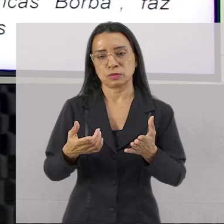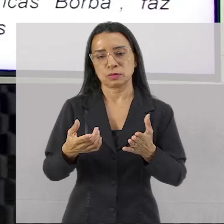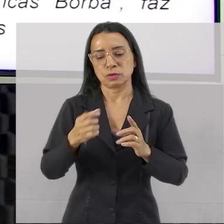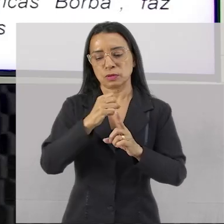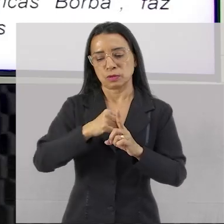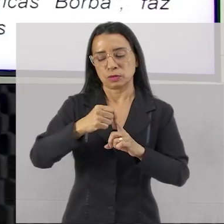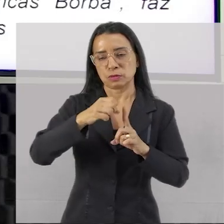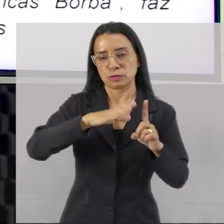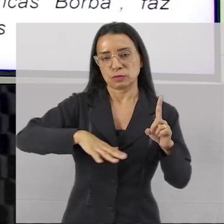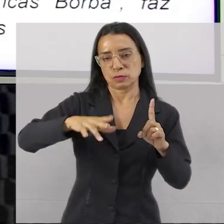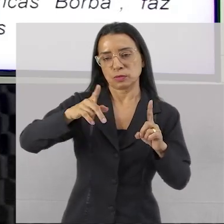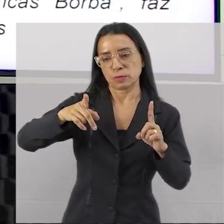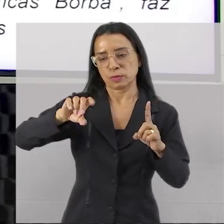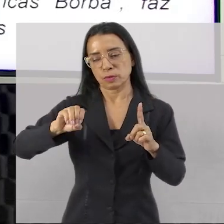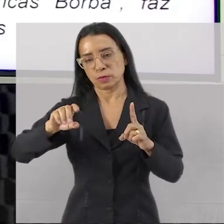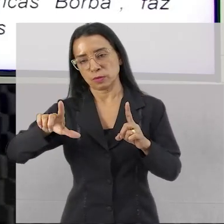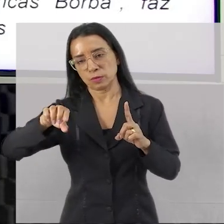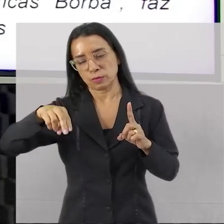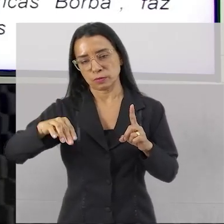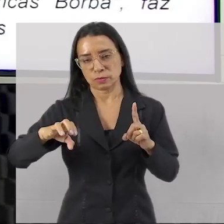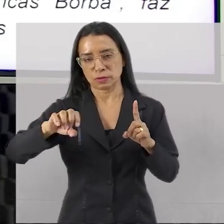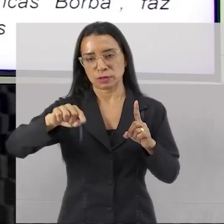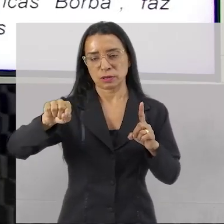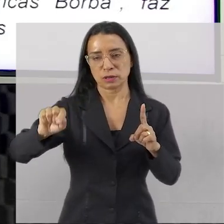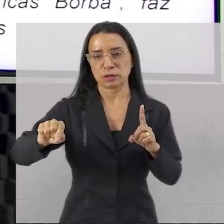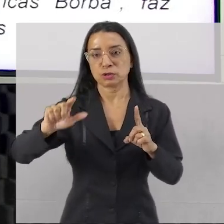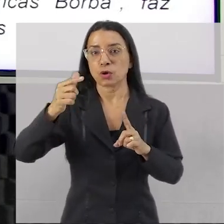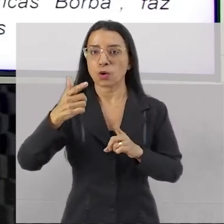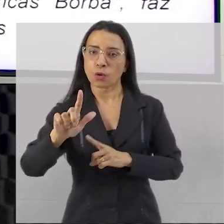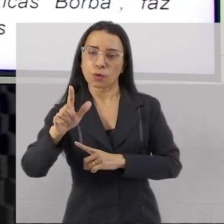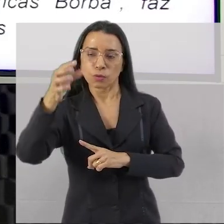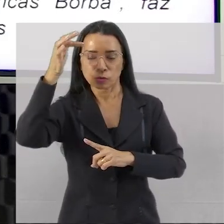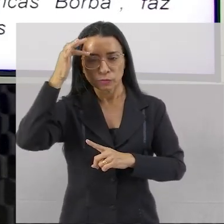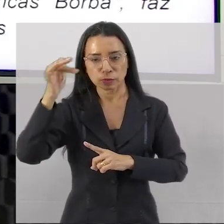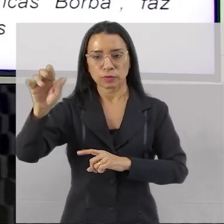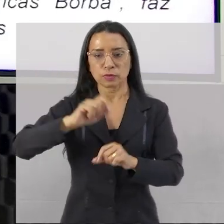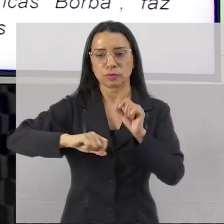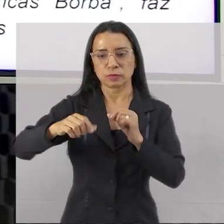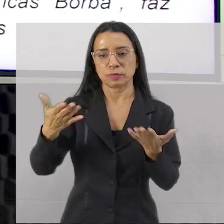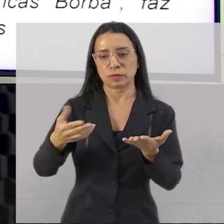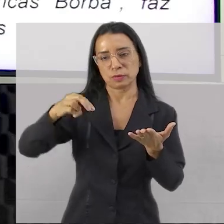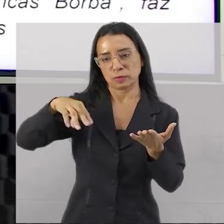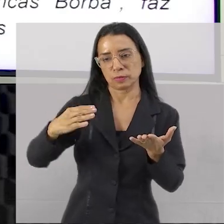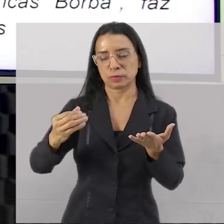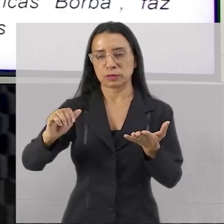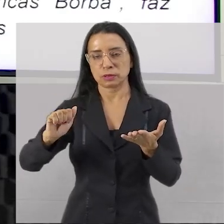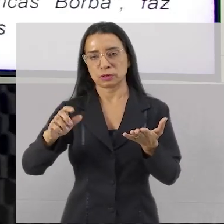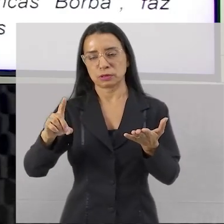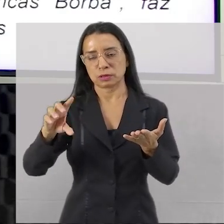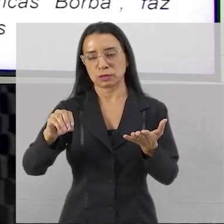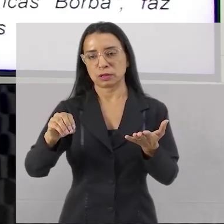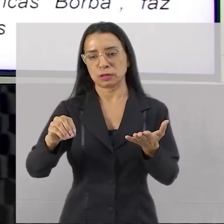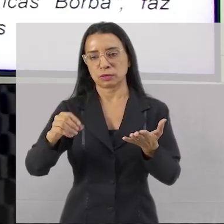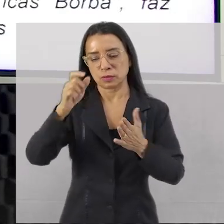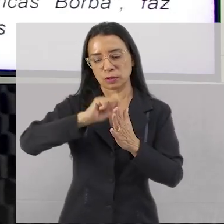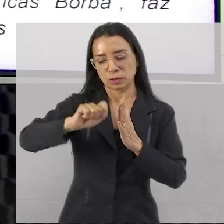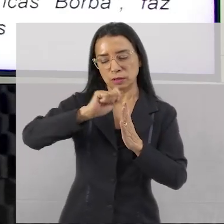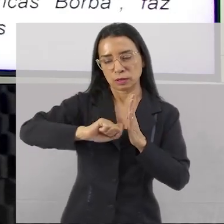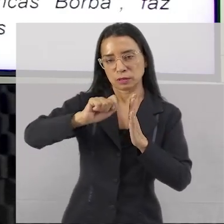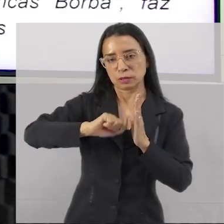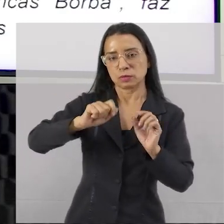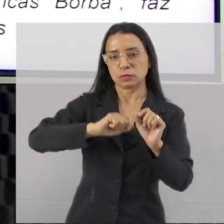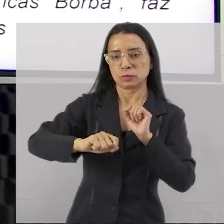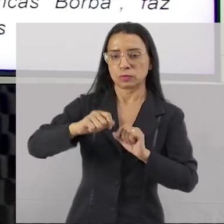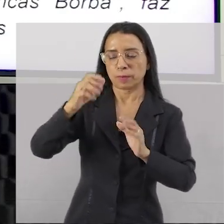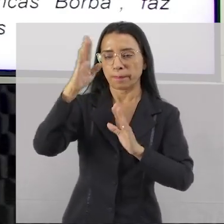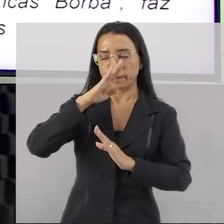sociólogo polonês. Byung-Chul Han, filósofo sul-coreano. Machado de Assis, escritor brasileiro. Tranquilo? Então,